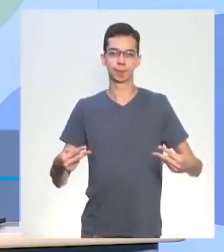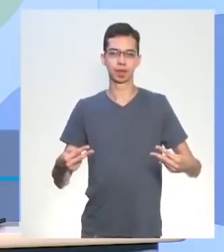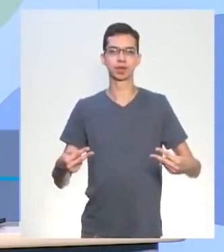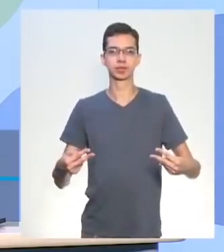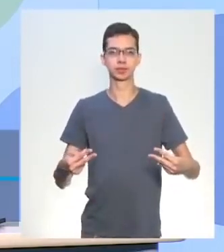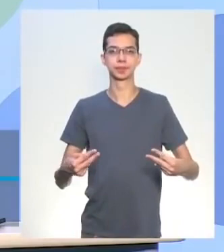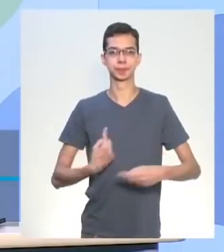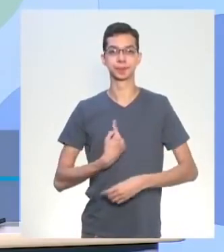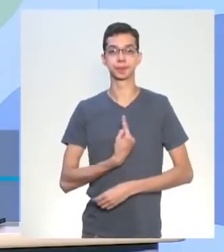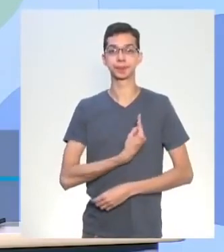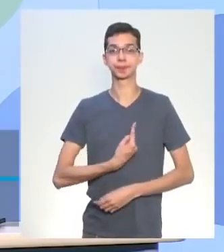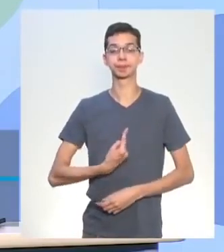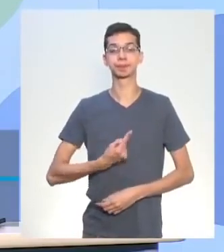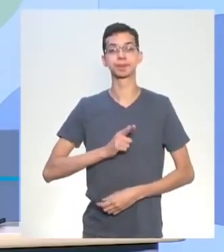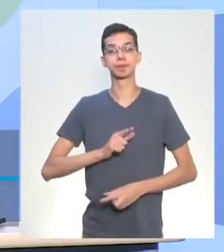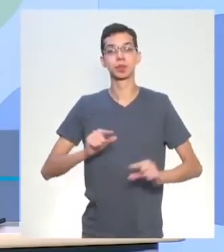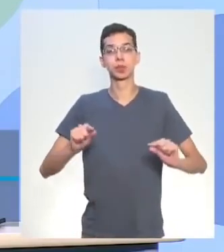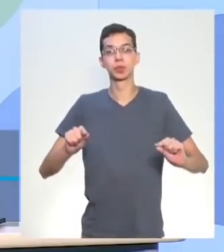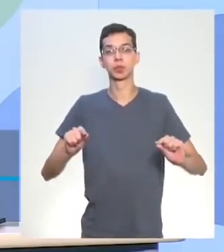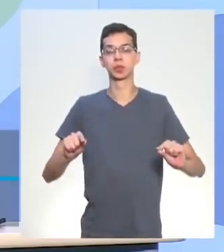aí a gente tem uma